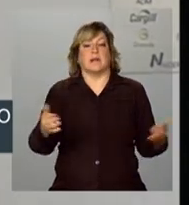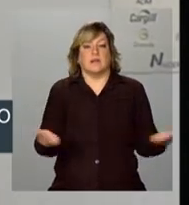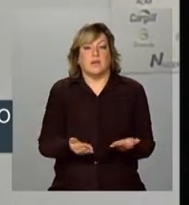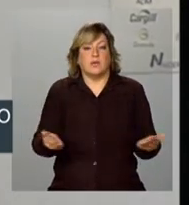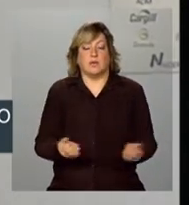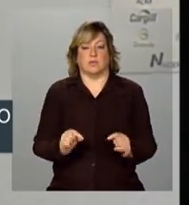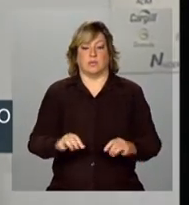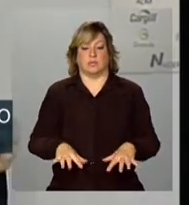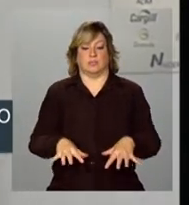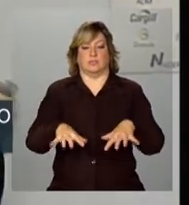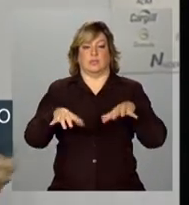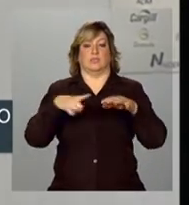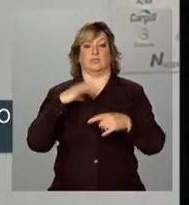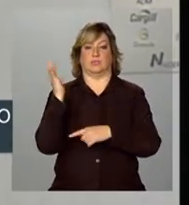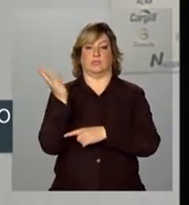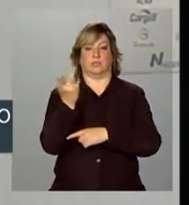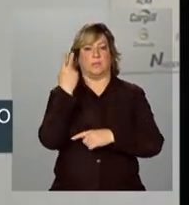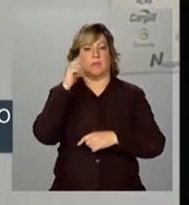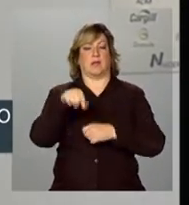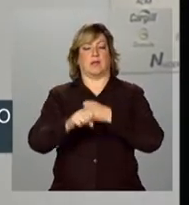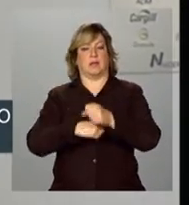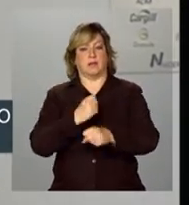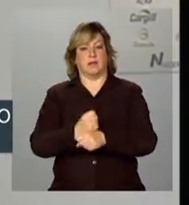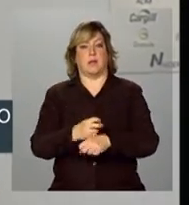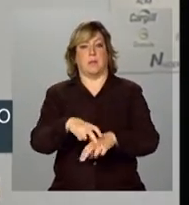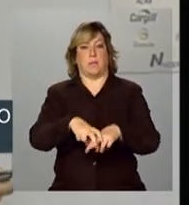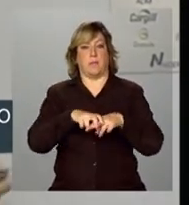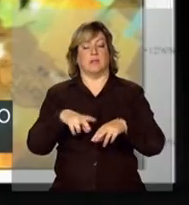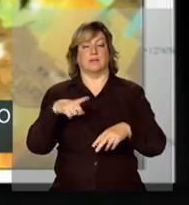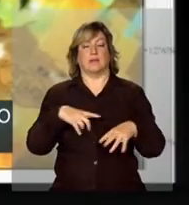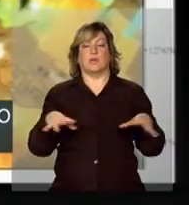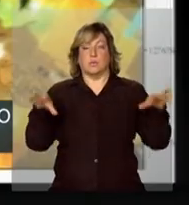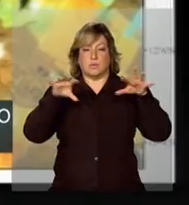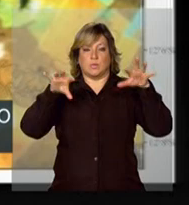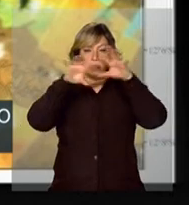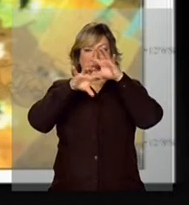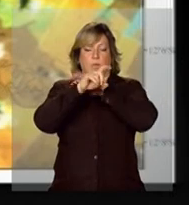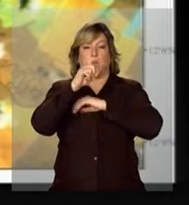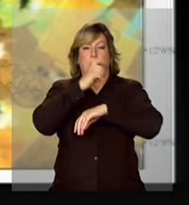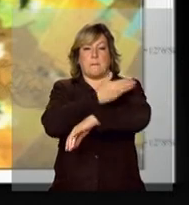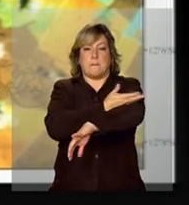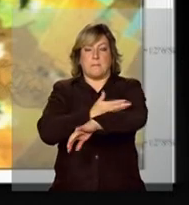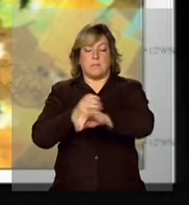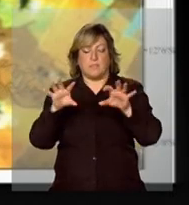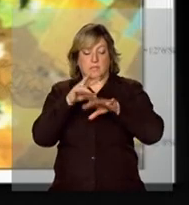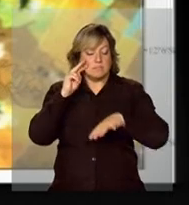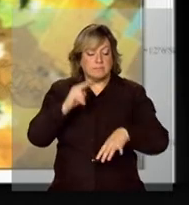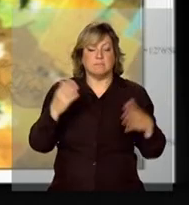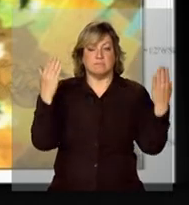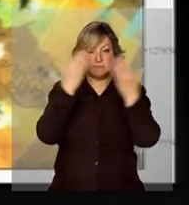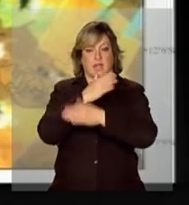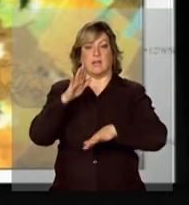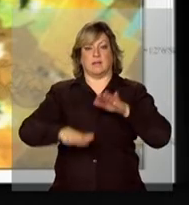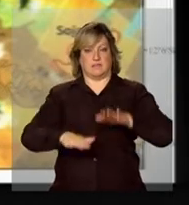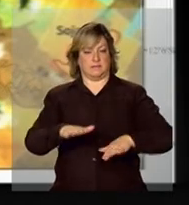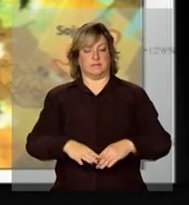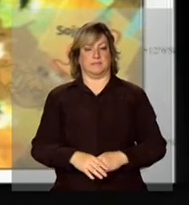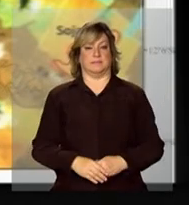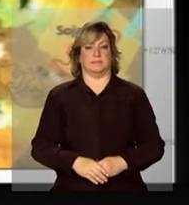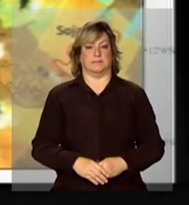anuais, por causa daquilo que eu já mencionei, da questão da cobertura de nuvens, que diminui a disponibilidade de imagens de